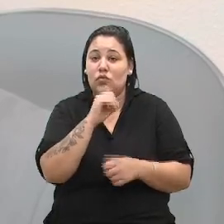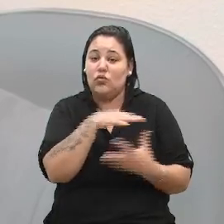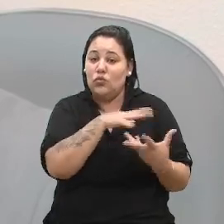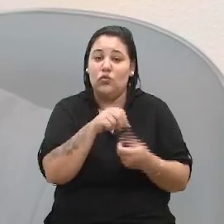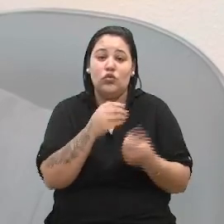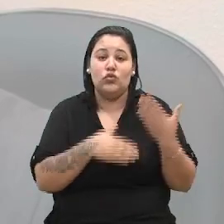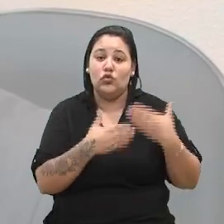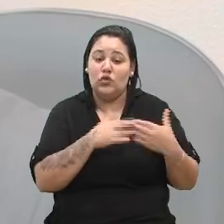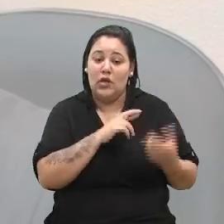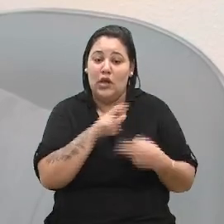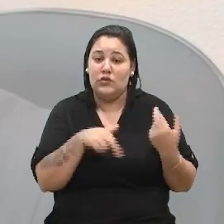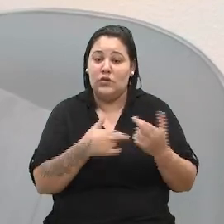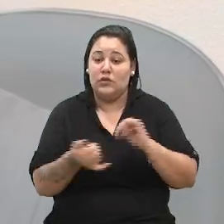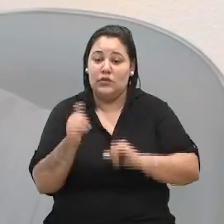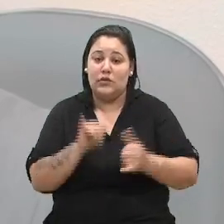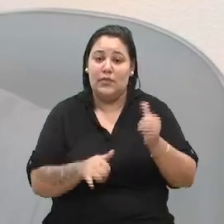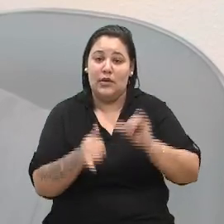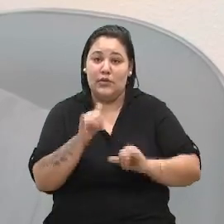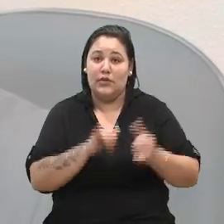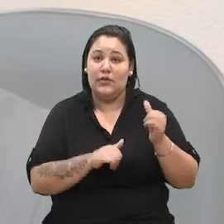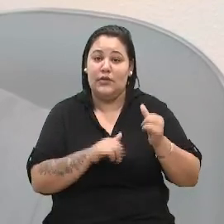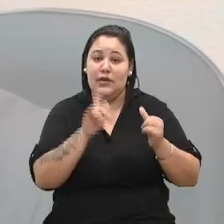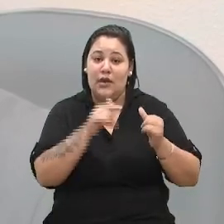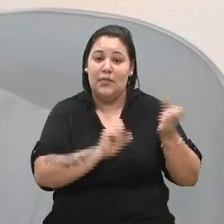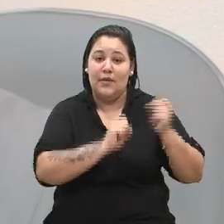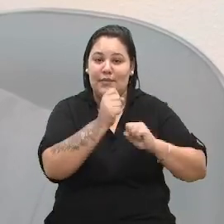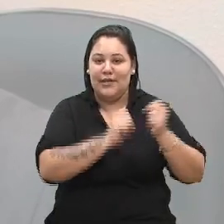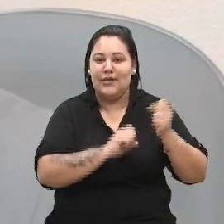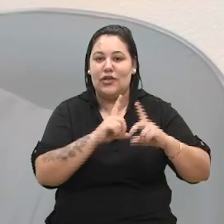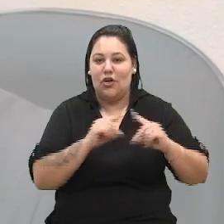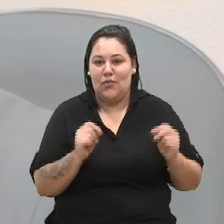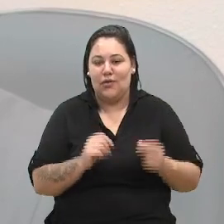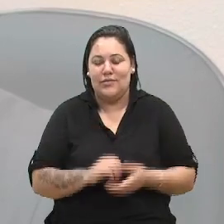esse laboratório, que é uma empresa japonesa.